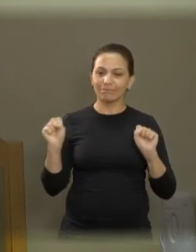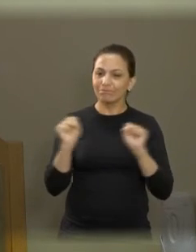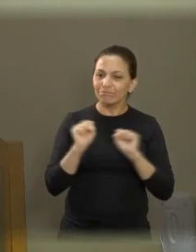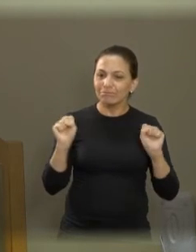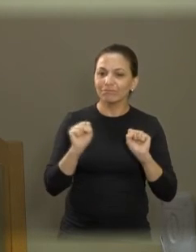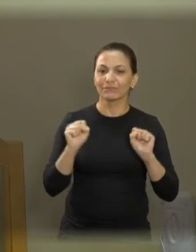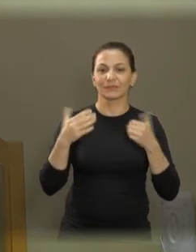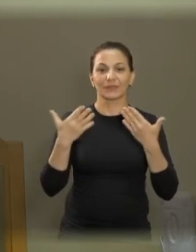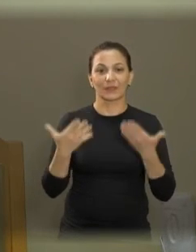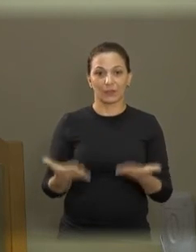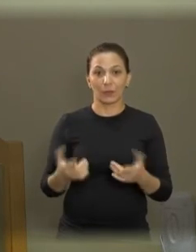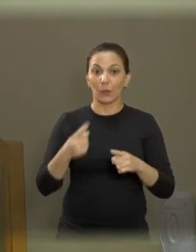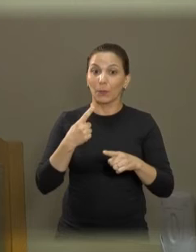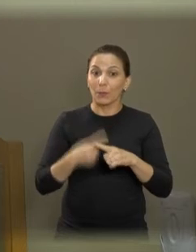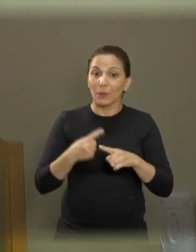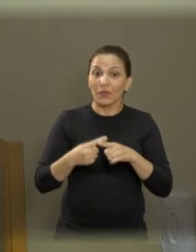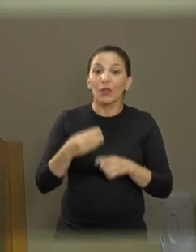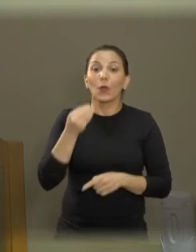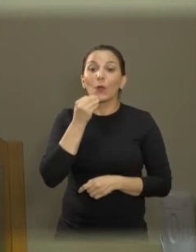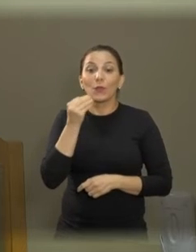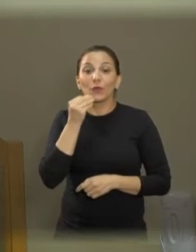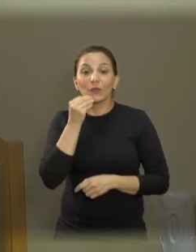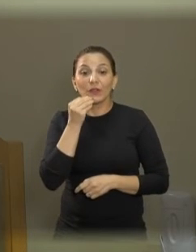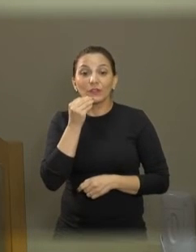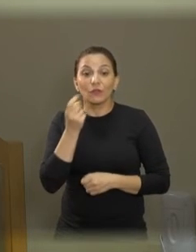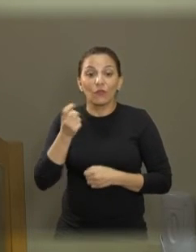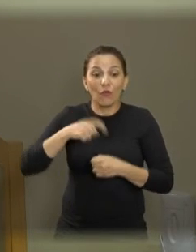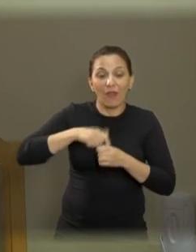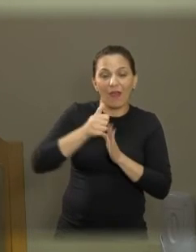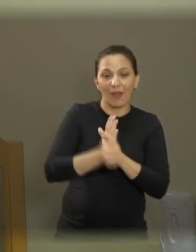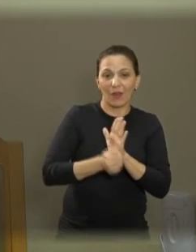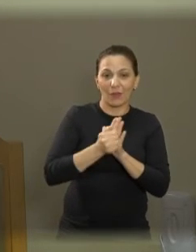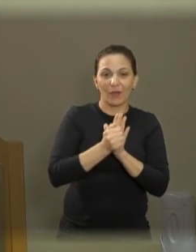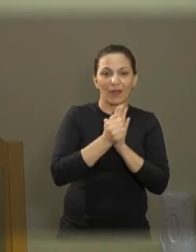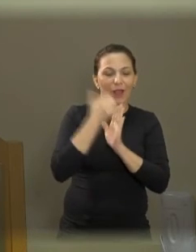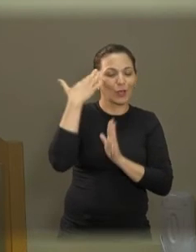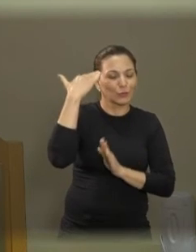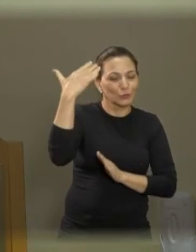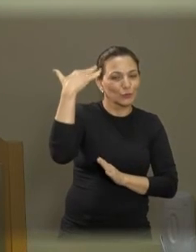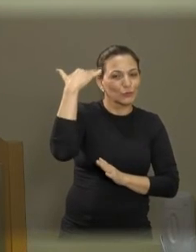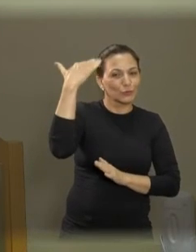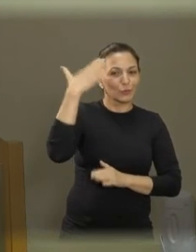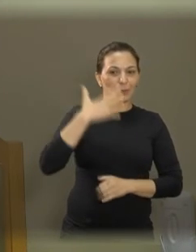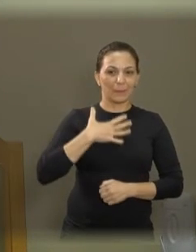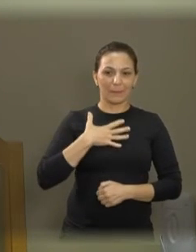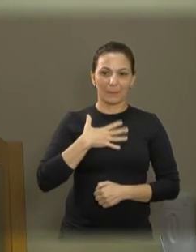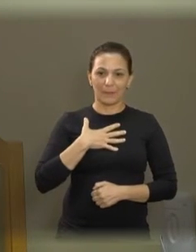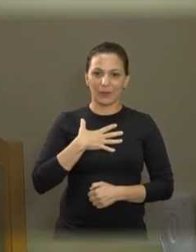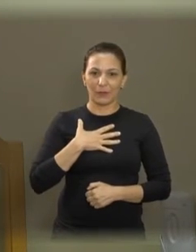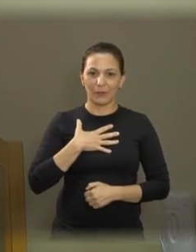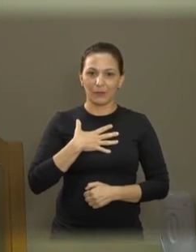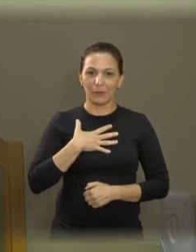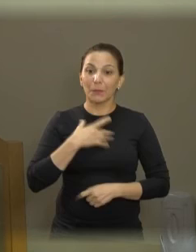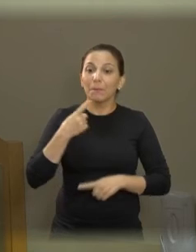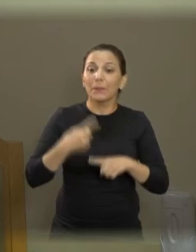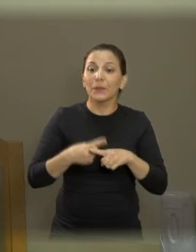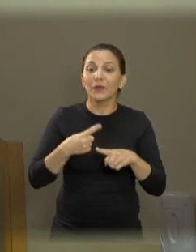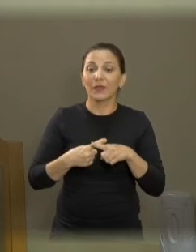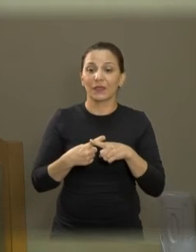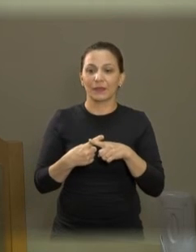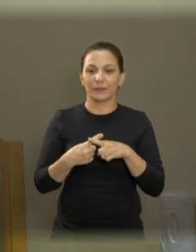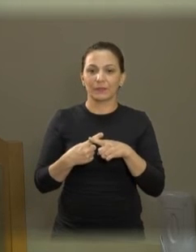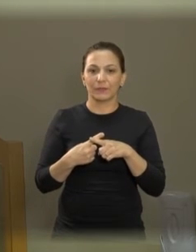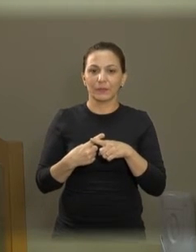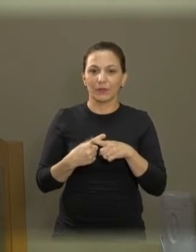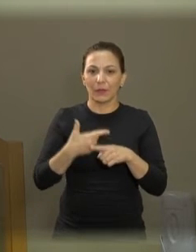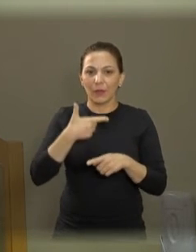Passado. Porque surgiu uma oportunidade para vir para Araraquara. Meu sonho. Até o meu sonho, por quê?